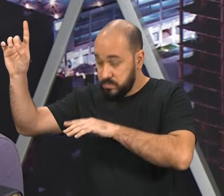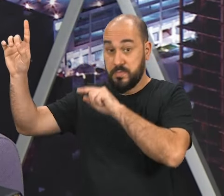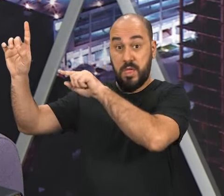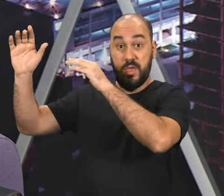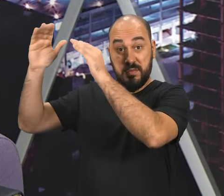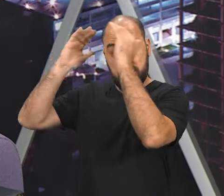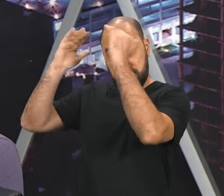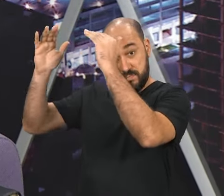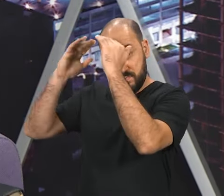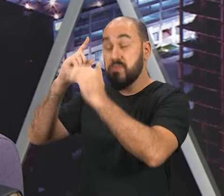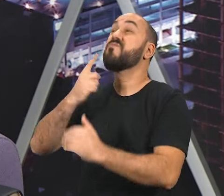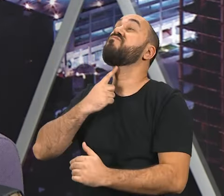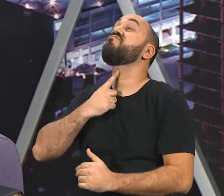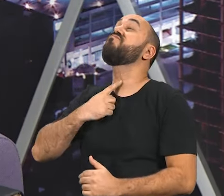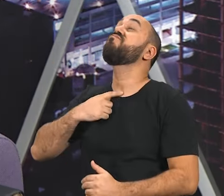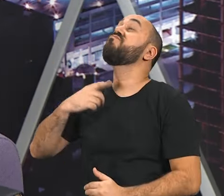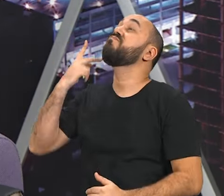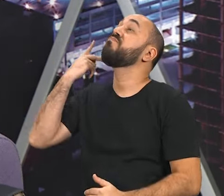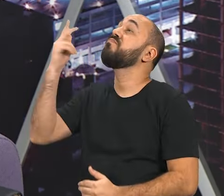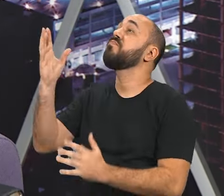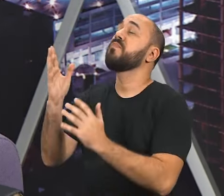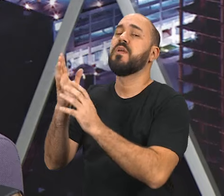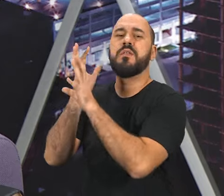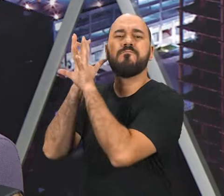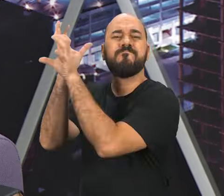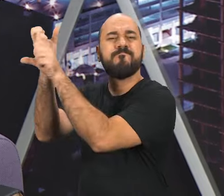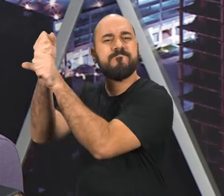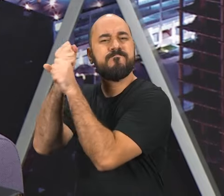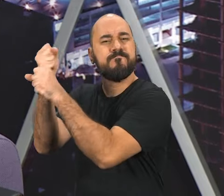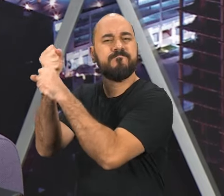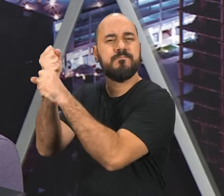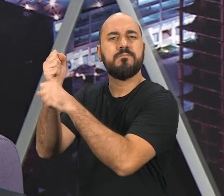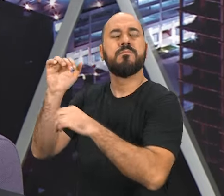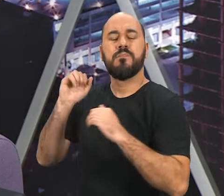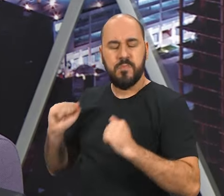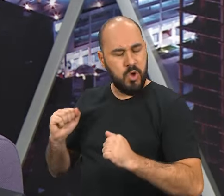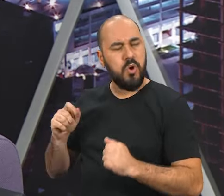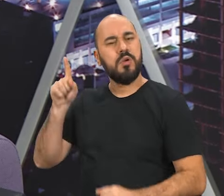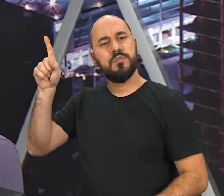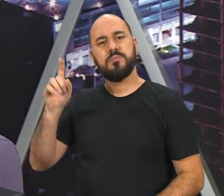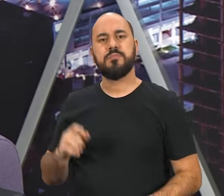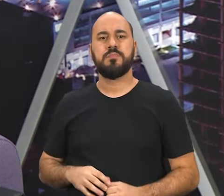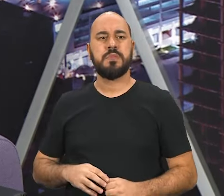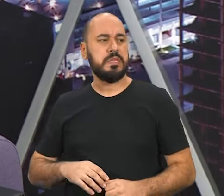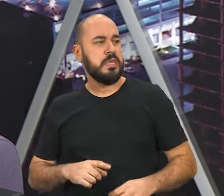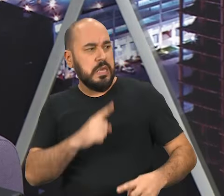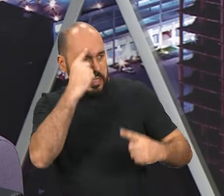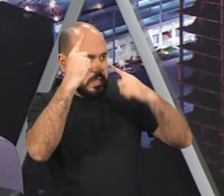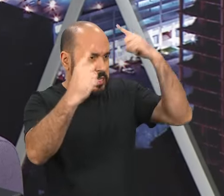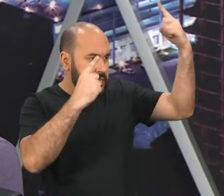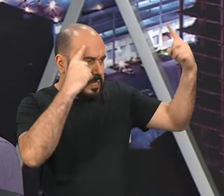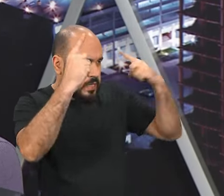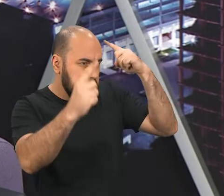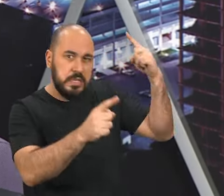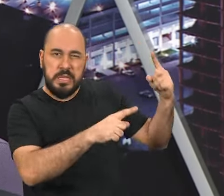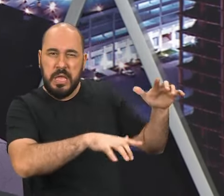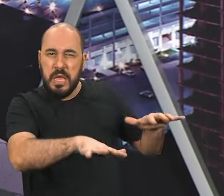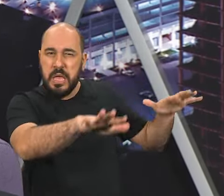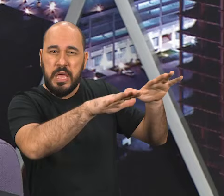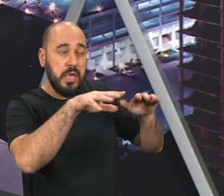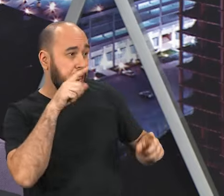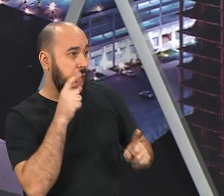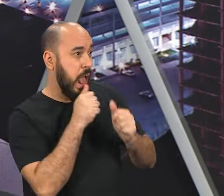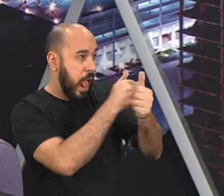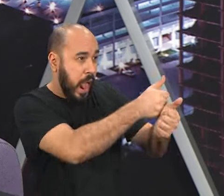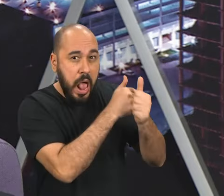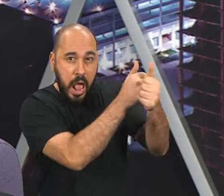Deus, faça a vontade de Deus, ande com Deus. Não siga as ideias humanas, as filosofias